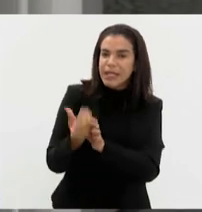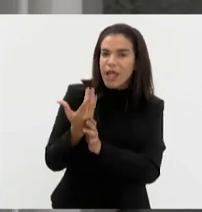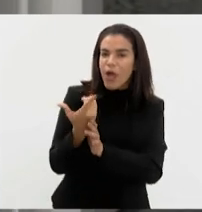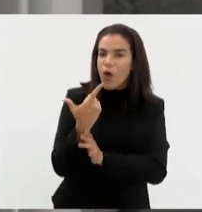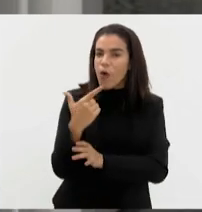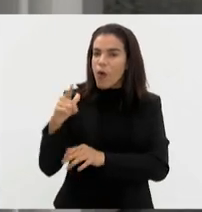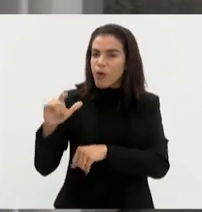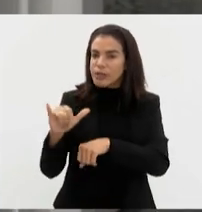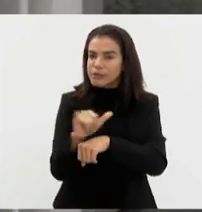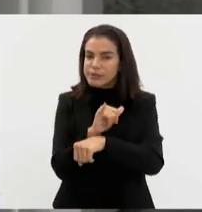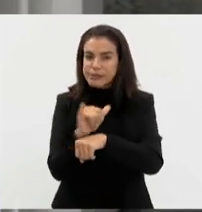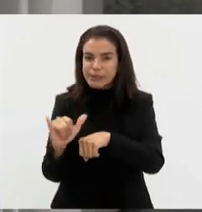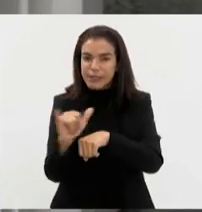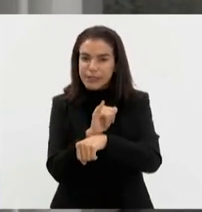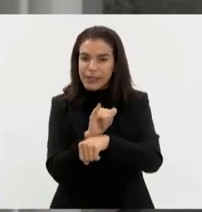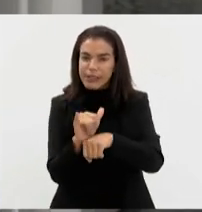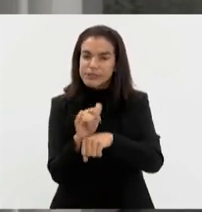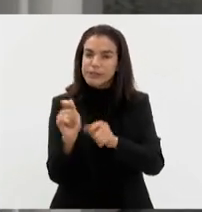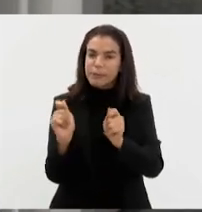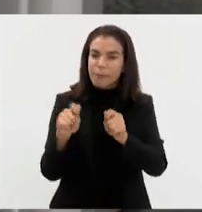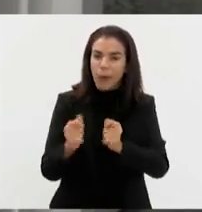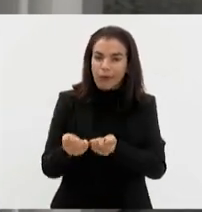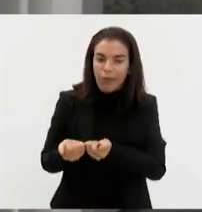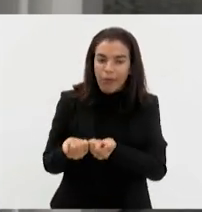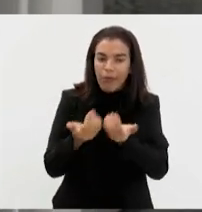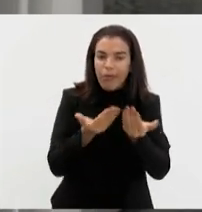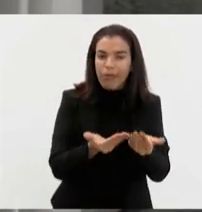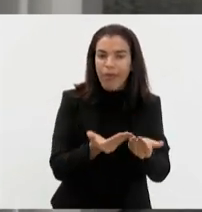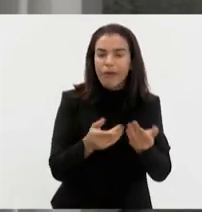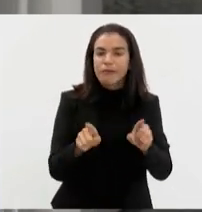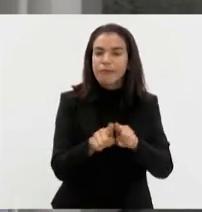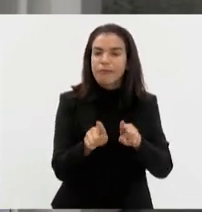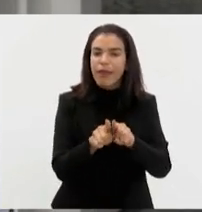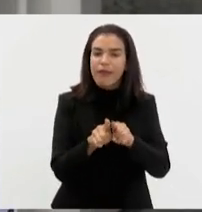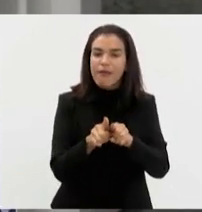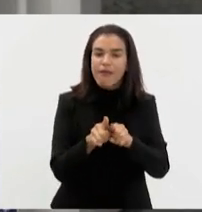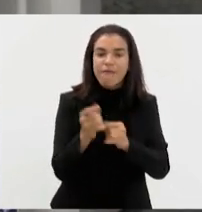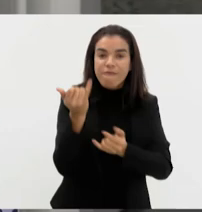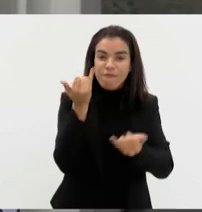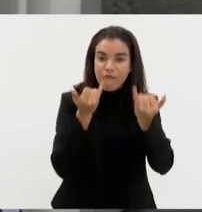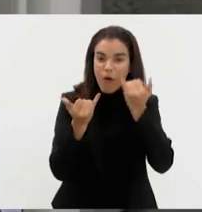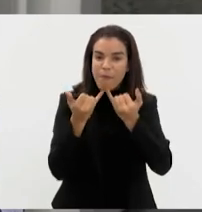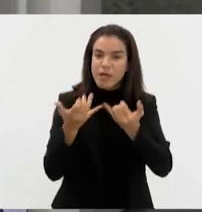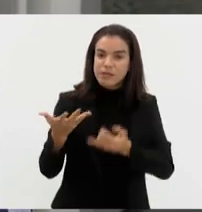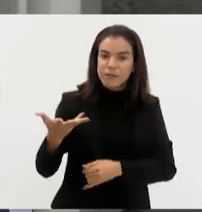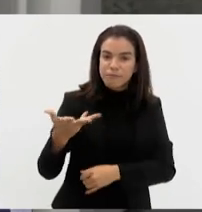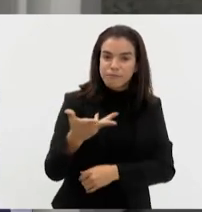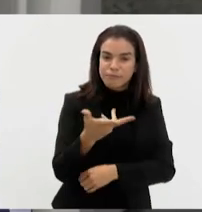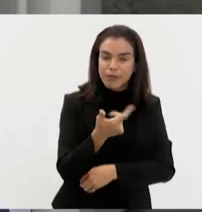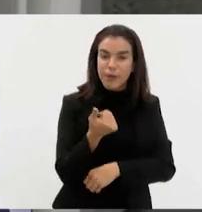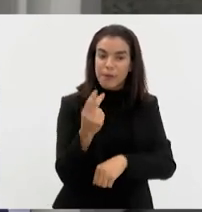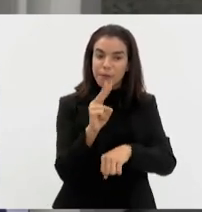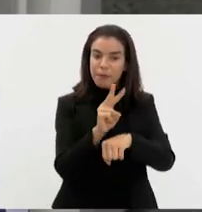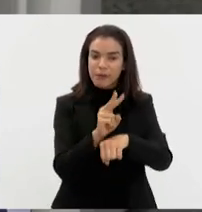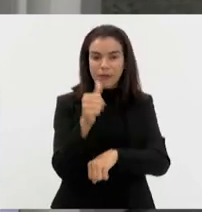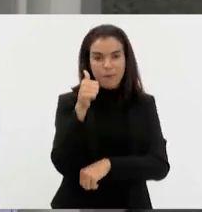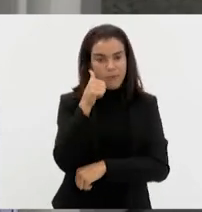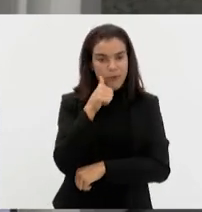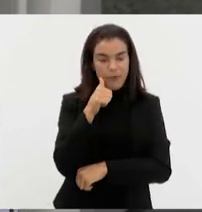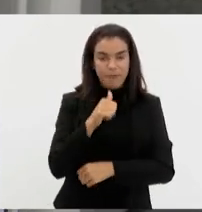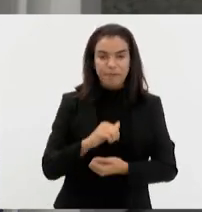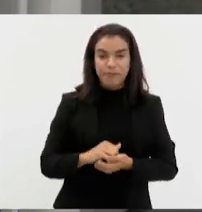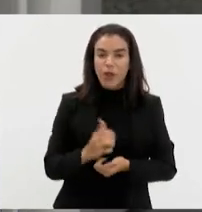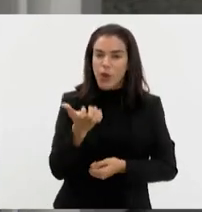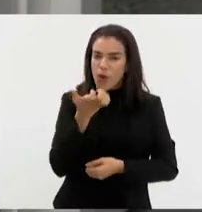outros mecanismos que possam dar dados qualificados e possam também proteger essa mulher. Eu